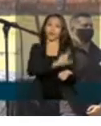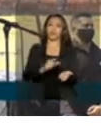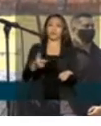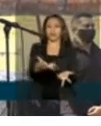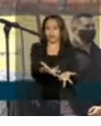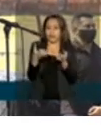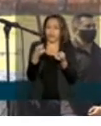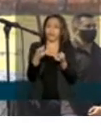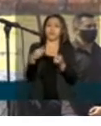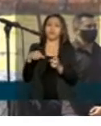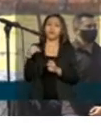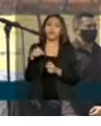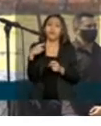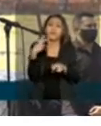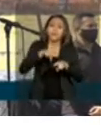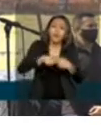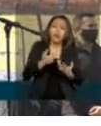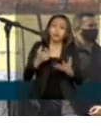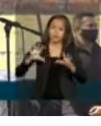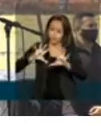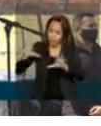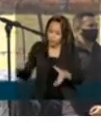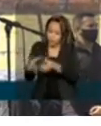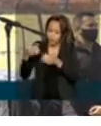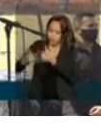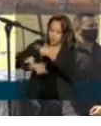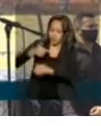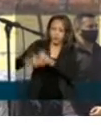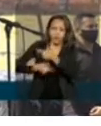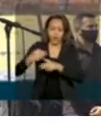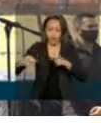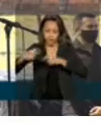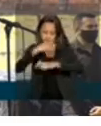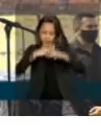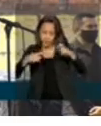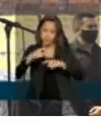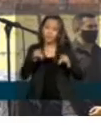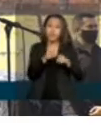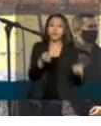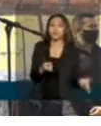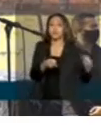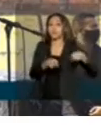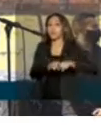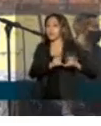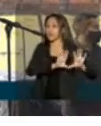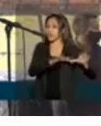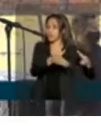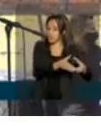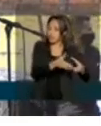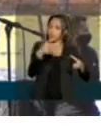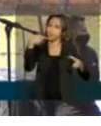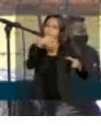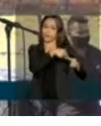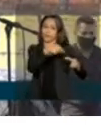do Departamento de Operações de Fronteira, através das nossas parcerias, da Operação Horus,